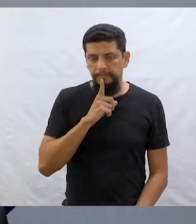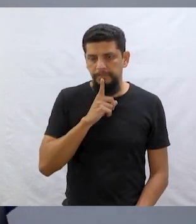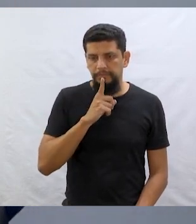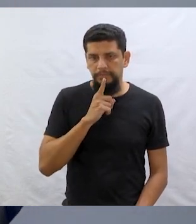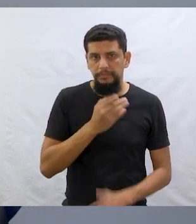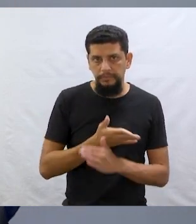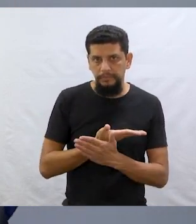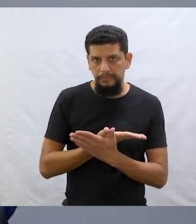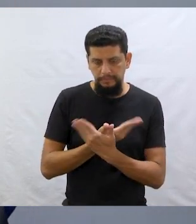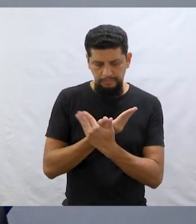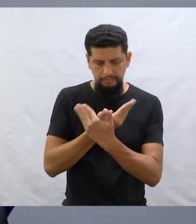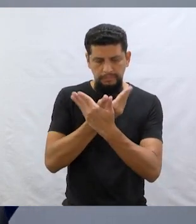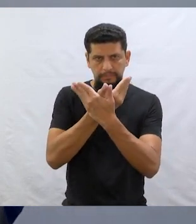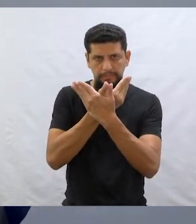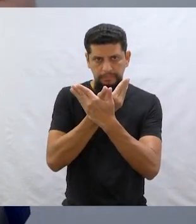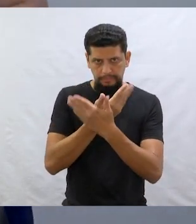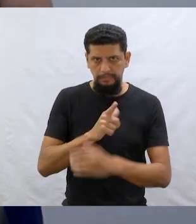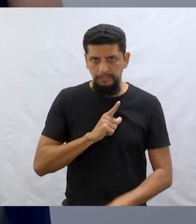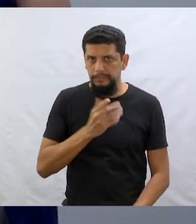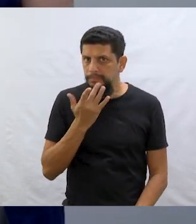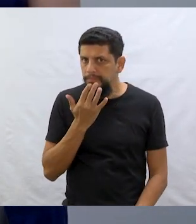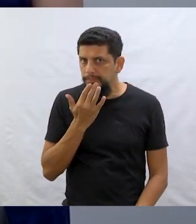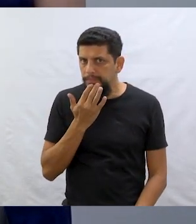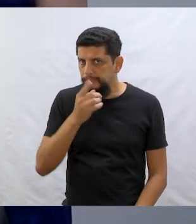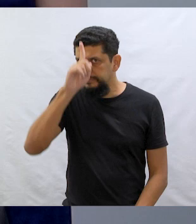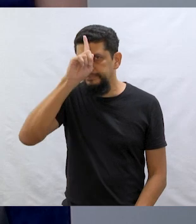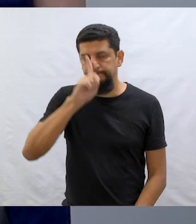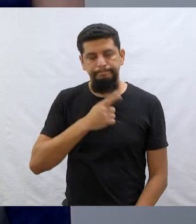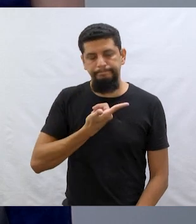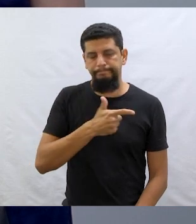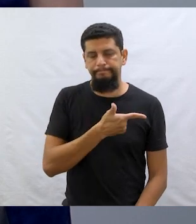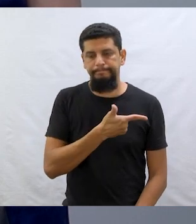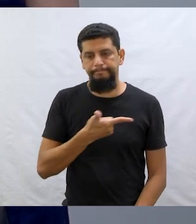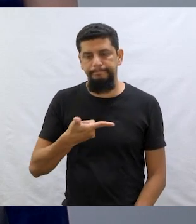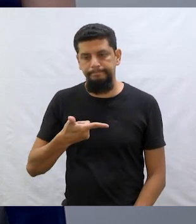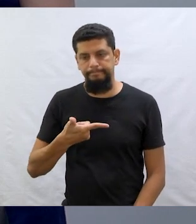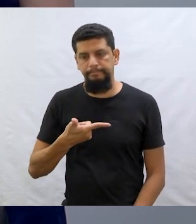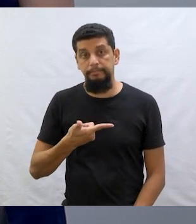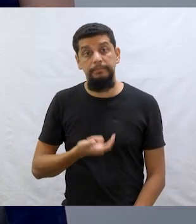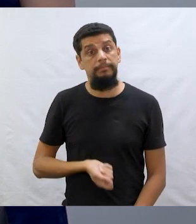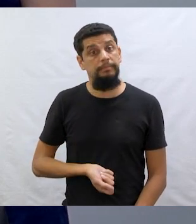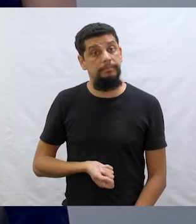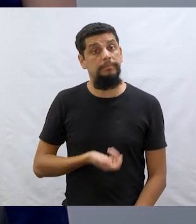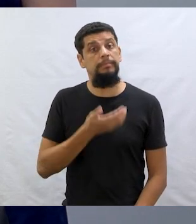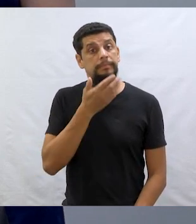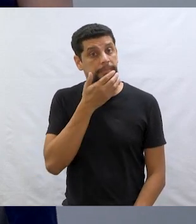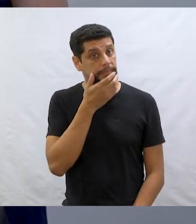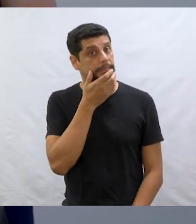A borboleta tem amarelo? Não tem amarelo.